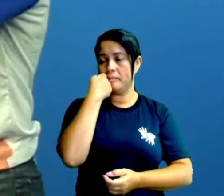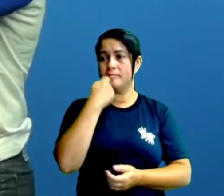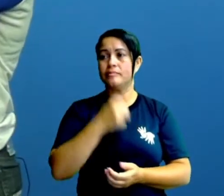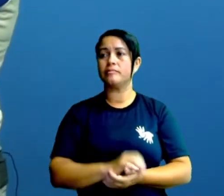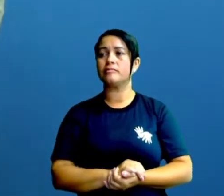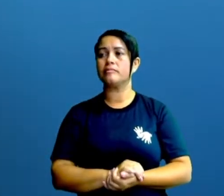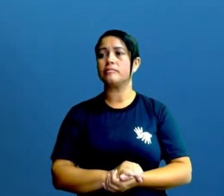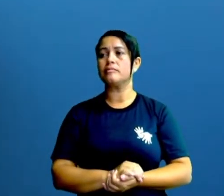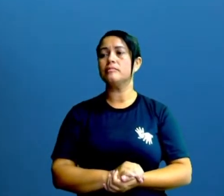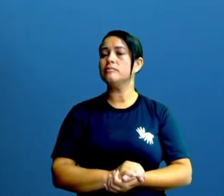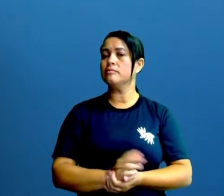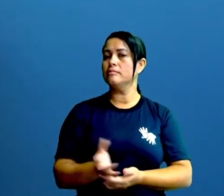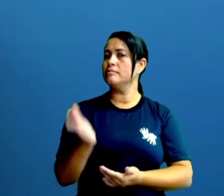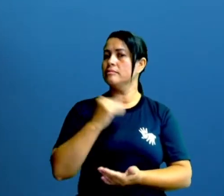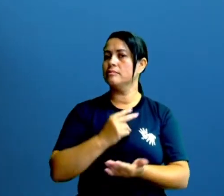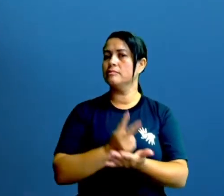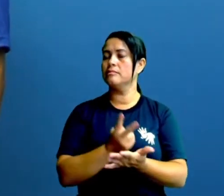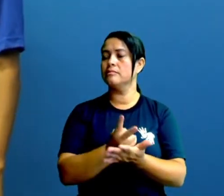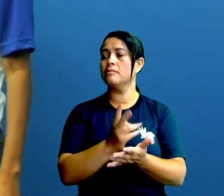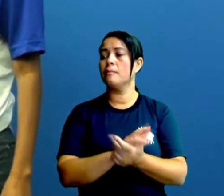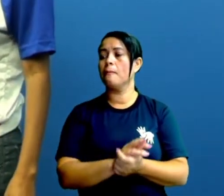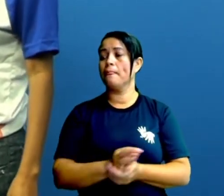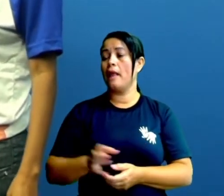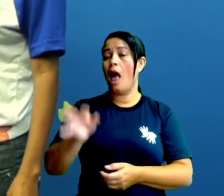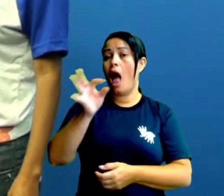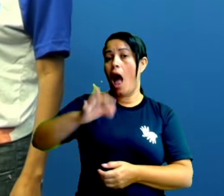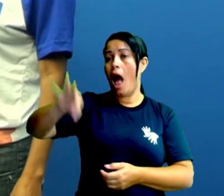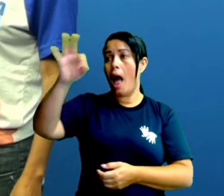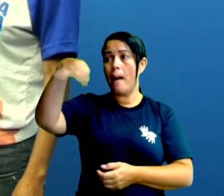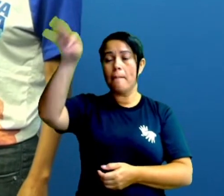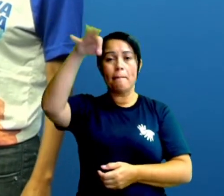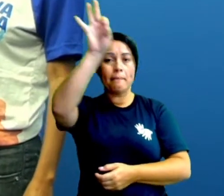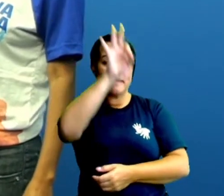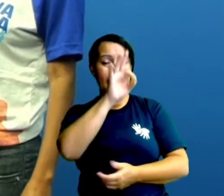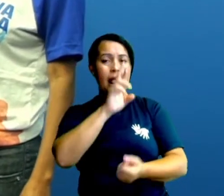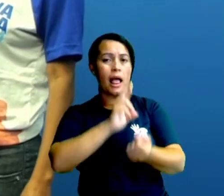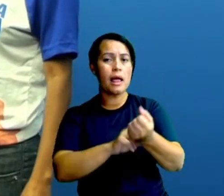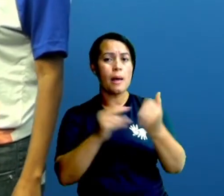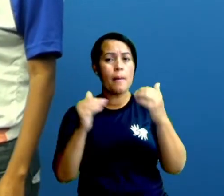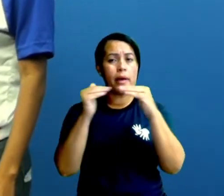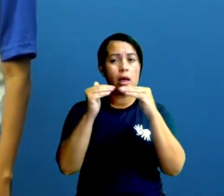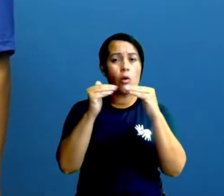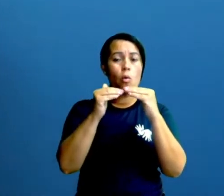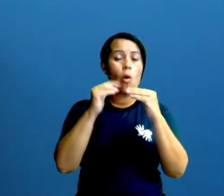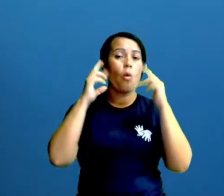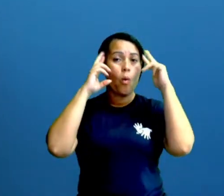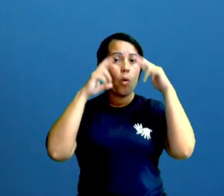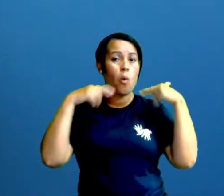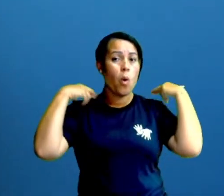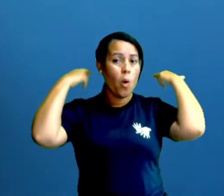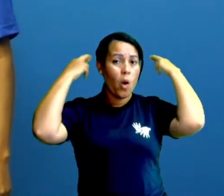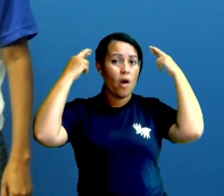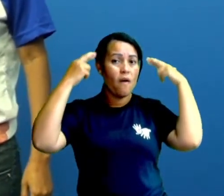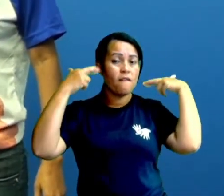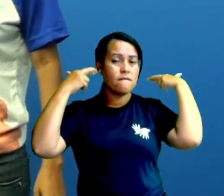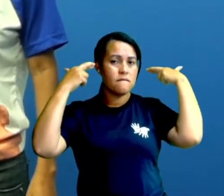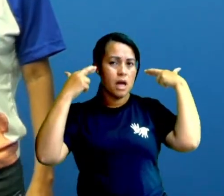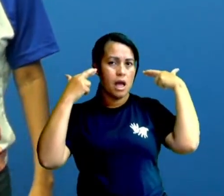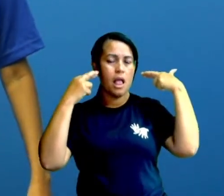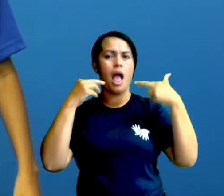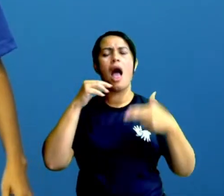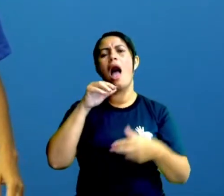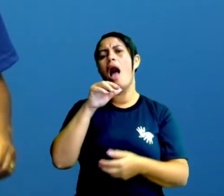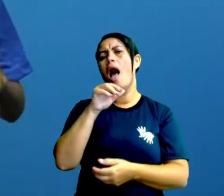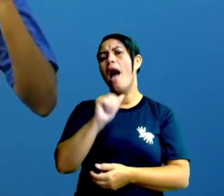pão vamos continuar abelha rimou com ovelha a abelha